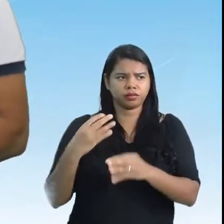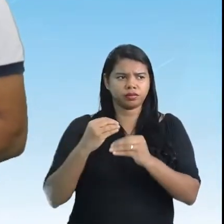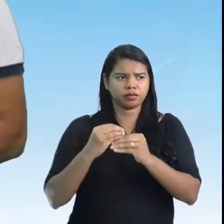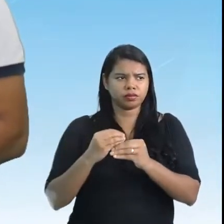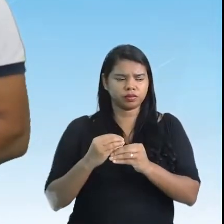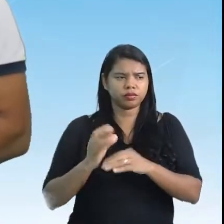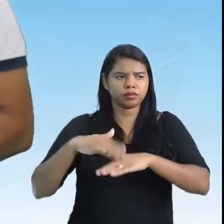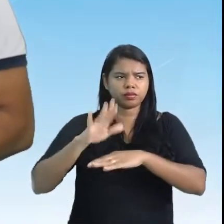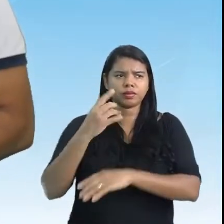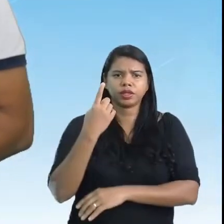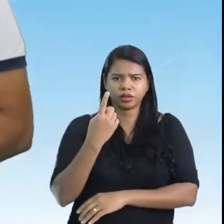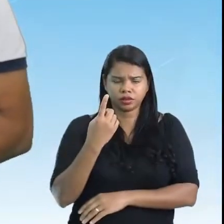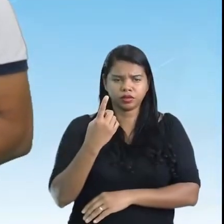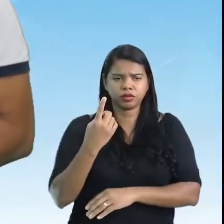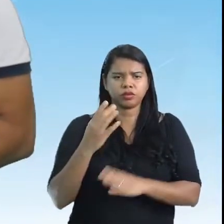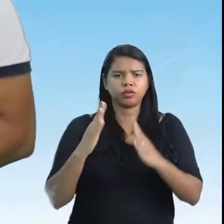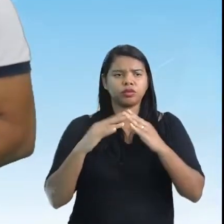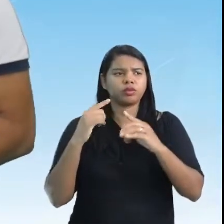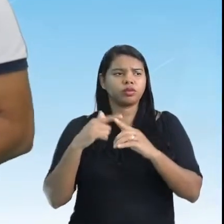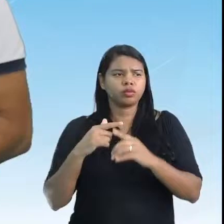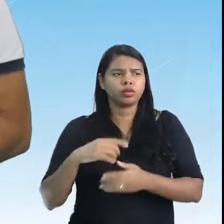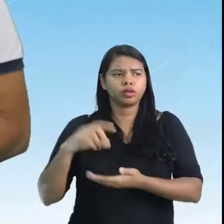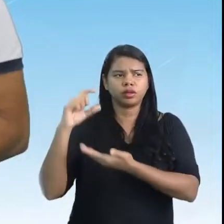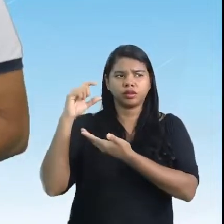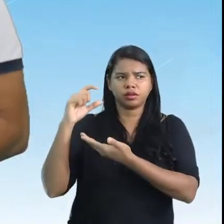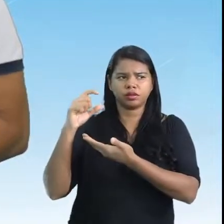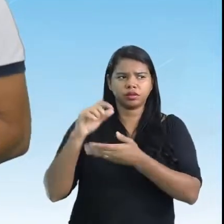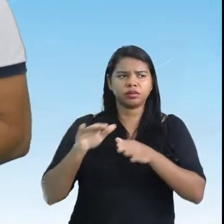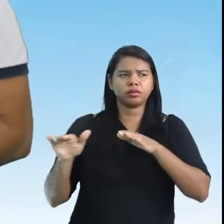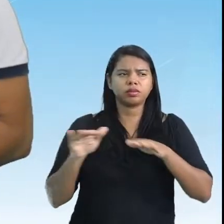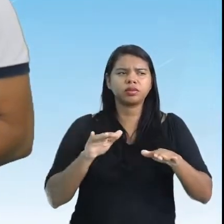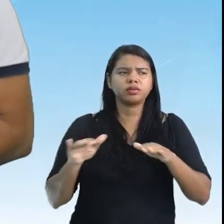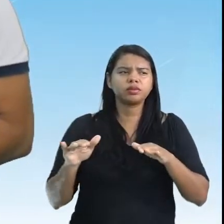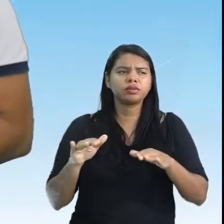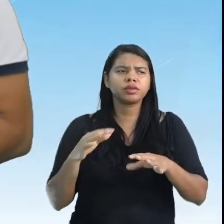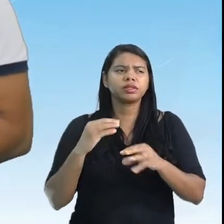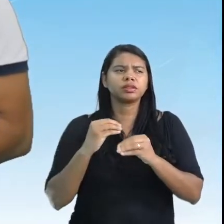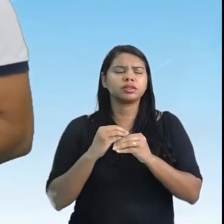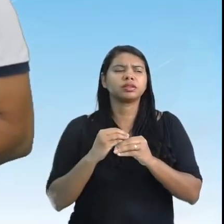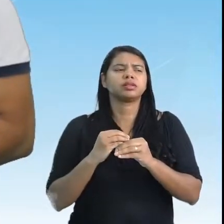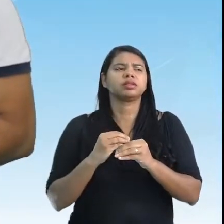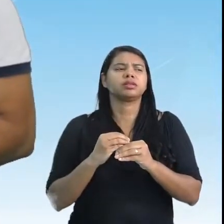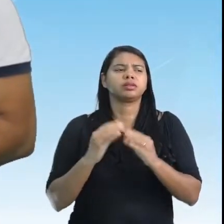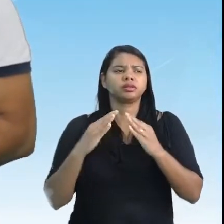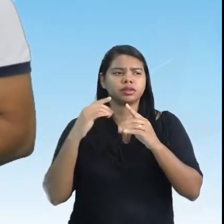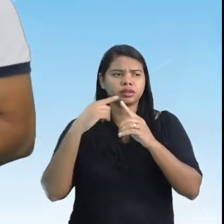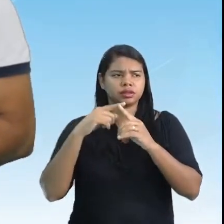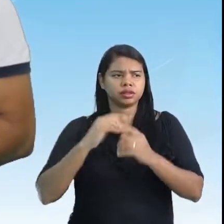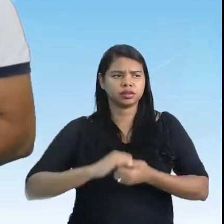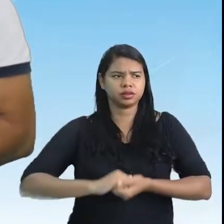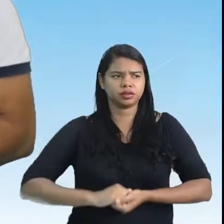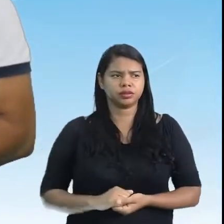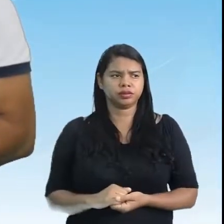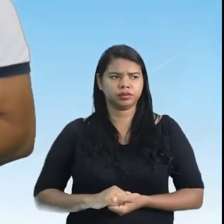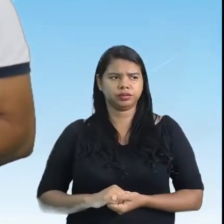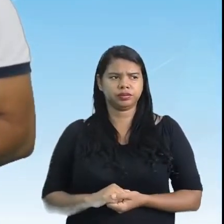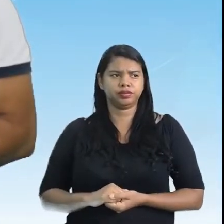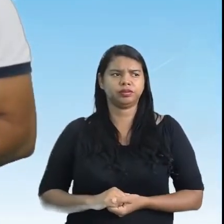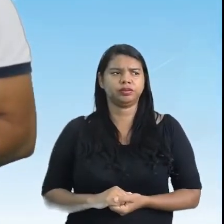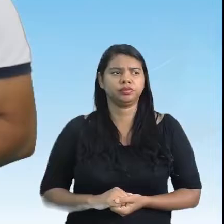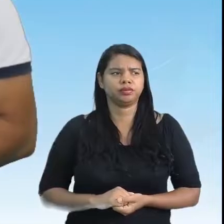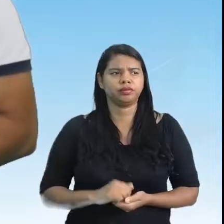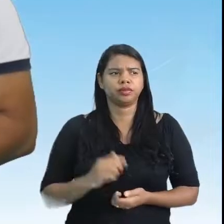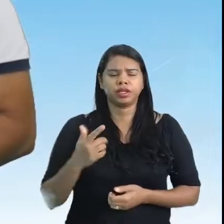convenção é mais de uma, não é isso? A palavra mobilização. Se é mobilização, eu entendo que mobilização, se mobilizar é não